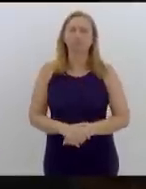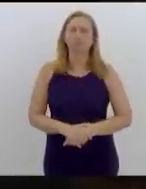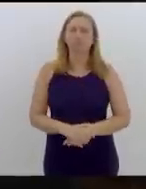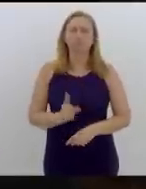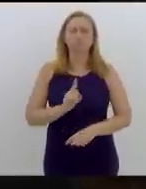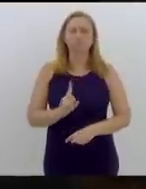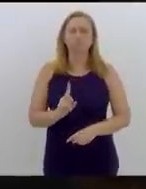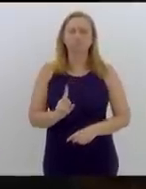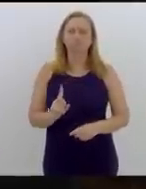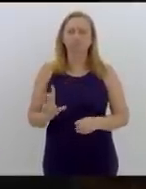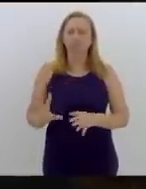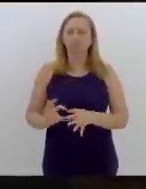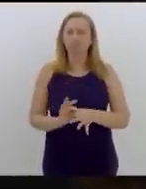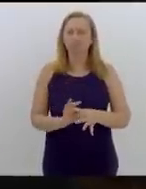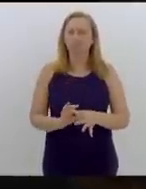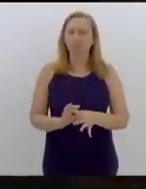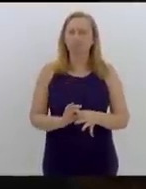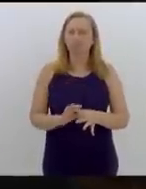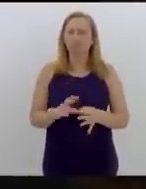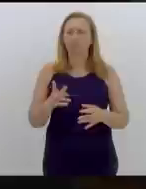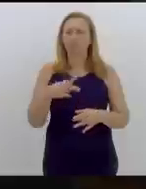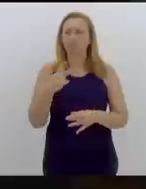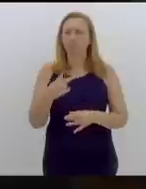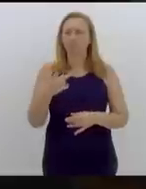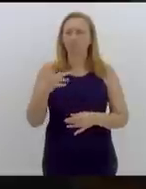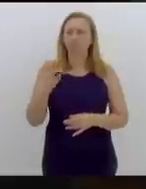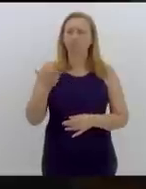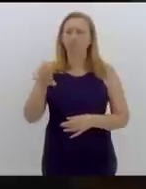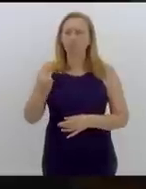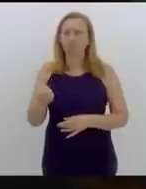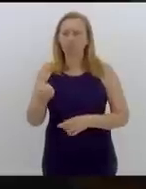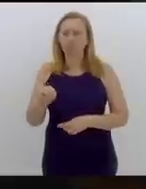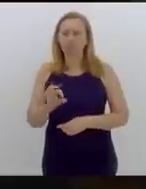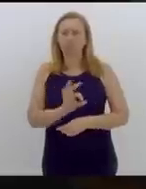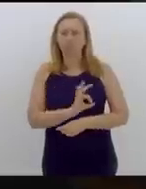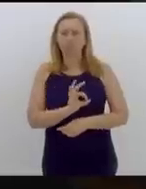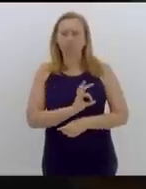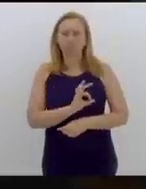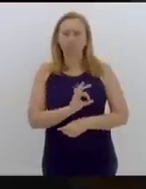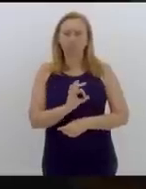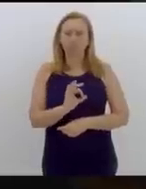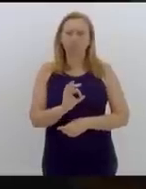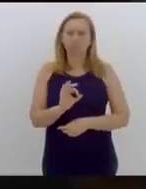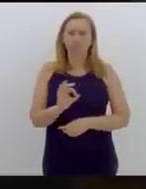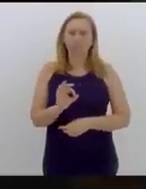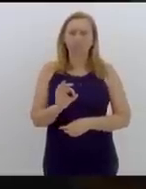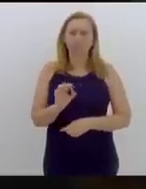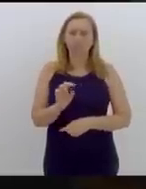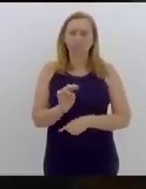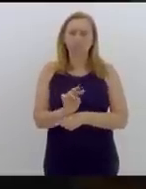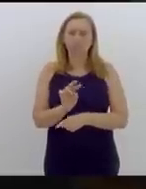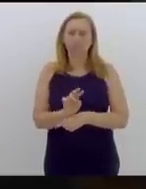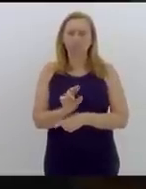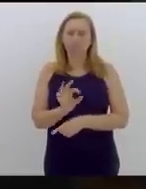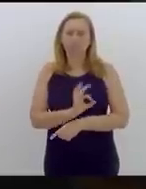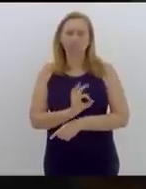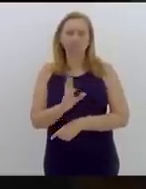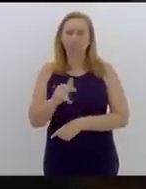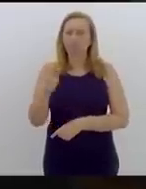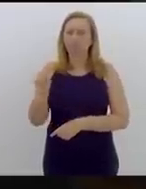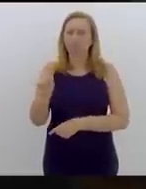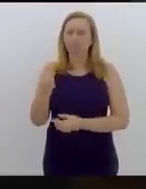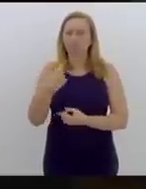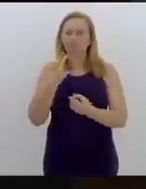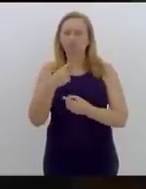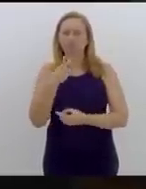filia ao discurso como o Gualberto policial Roberto inspetor de polícia né Roberto o Gualberto nunca fez o discurso